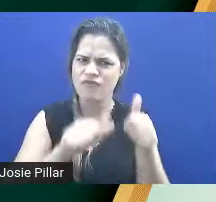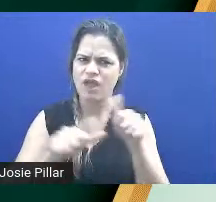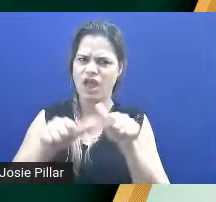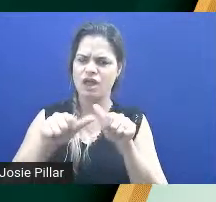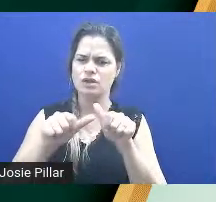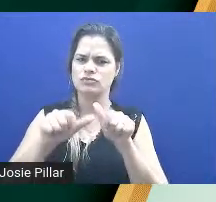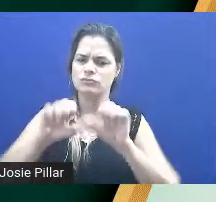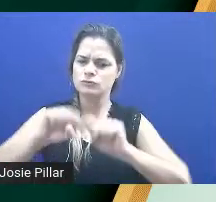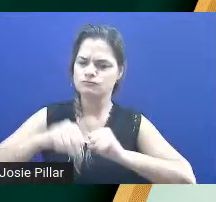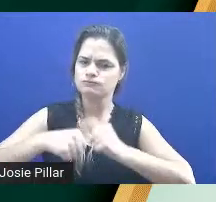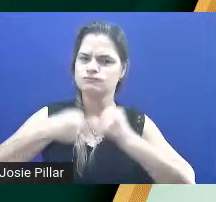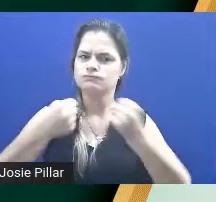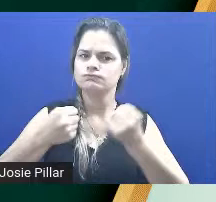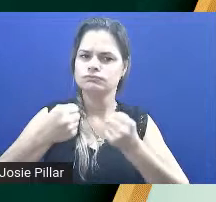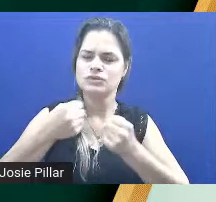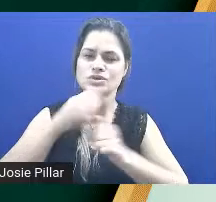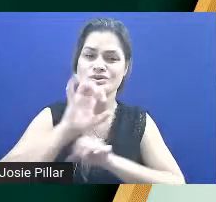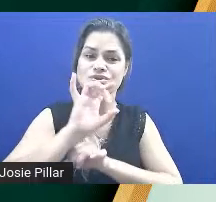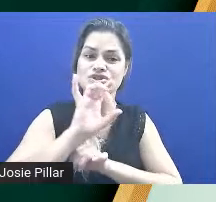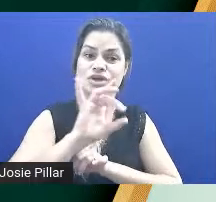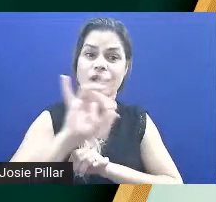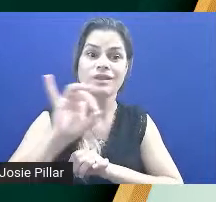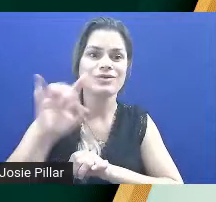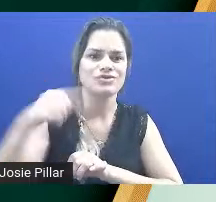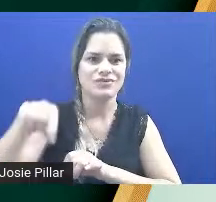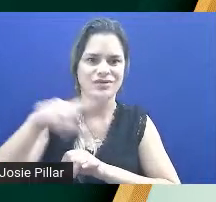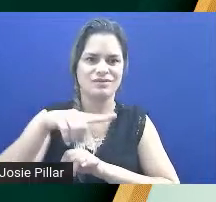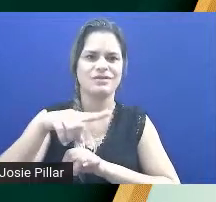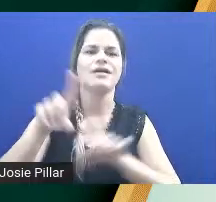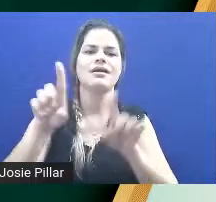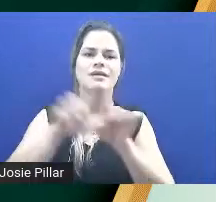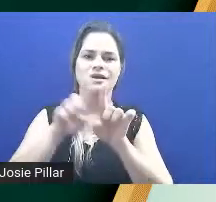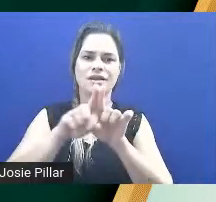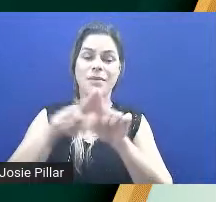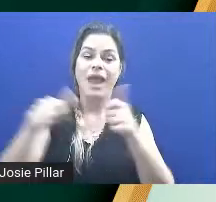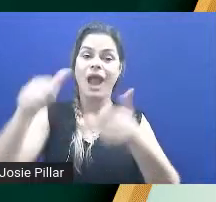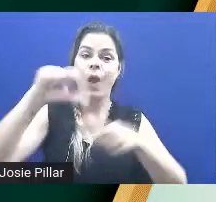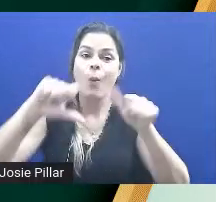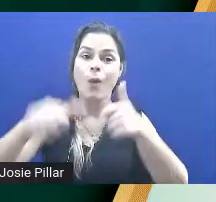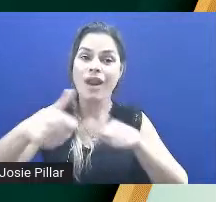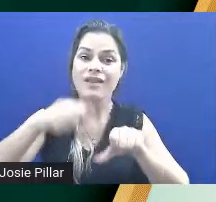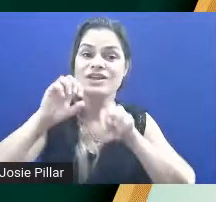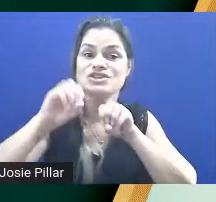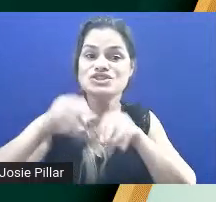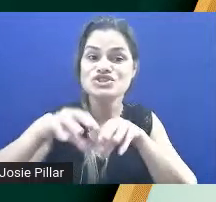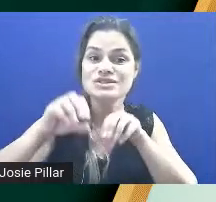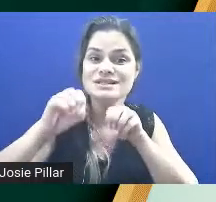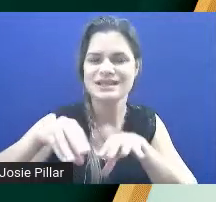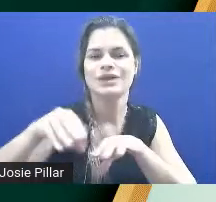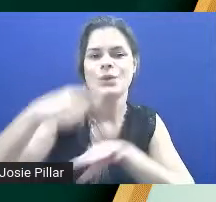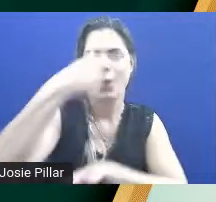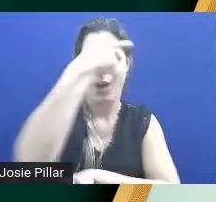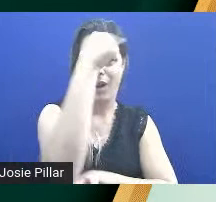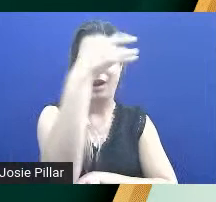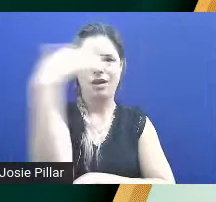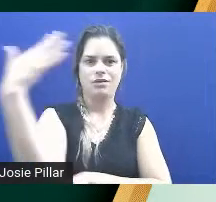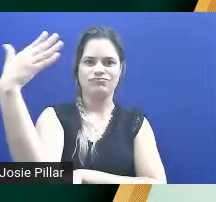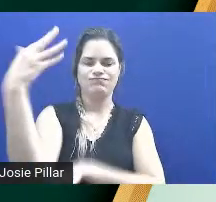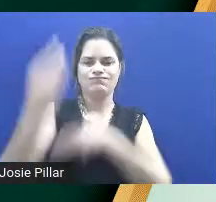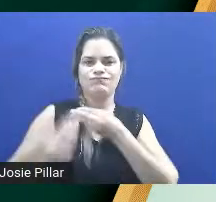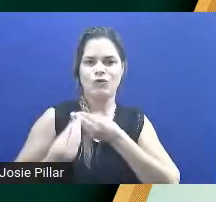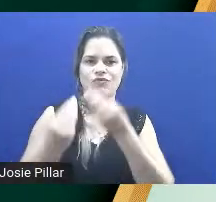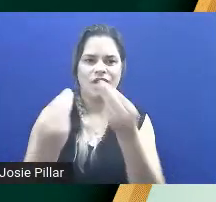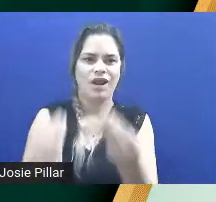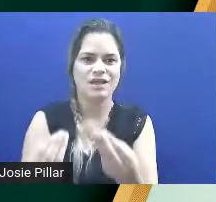um de vocês, aliado à qualidade de ensino proporcionada pela Universidade Federal do Pampa, que oferece para todos os nossos